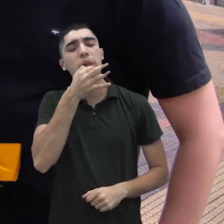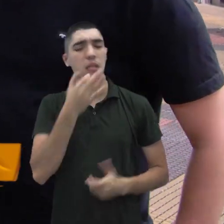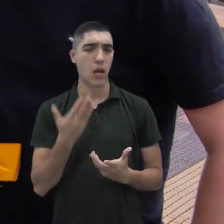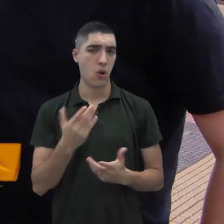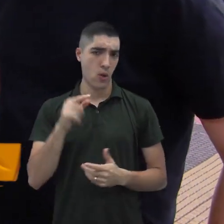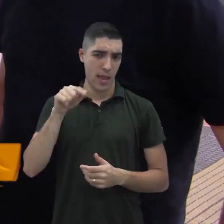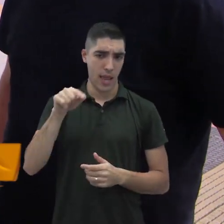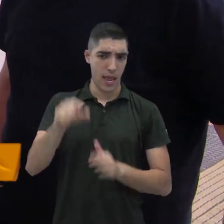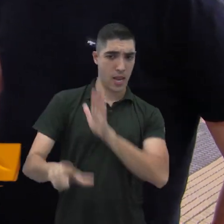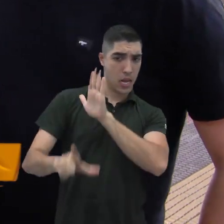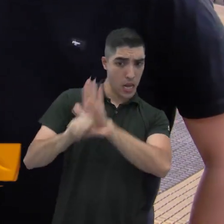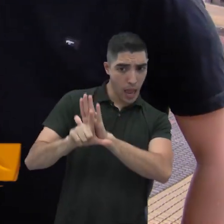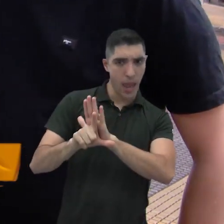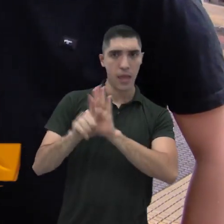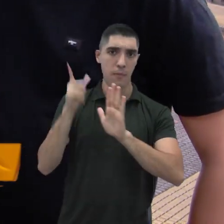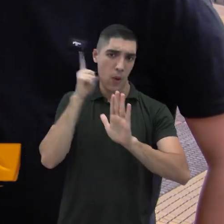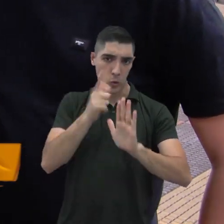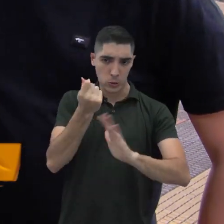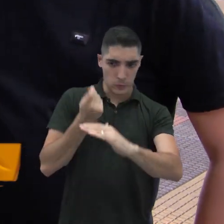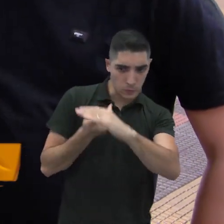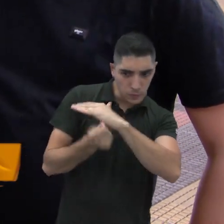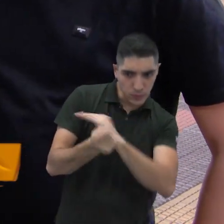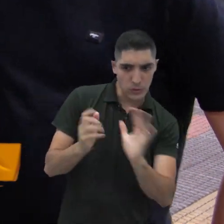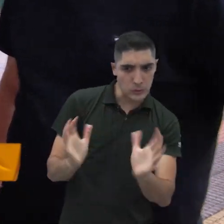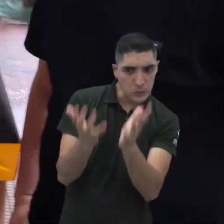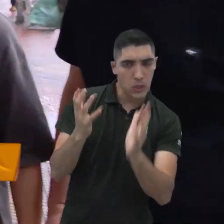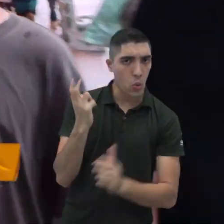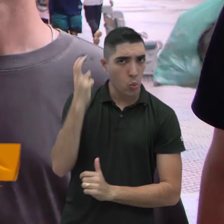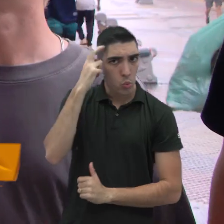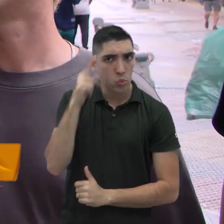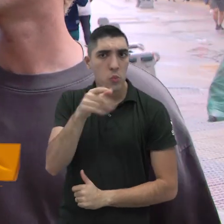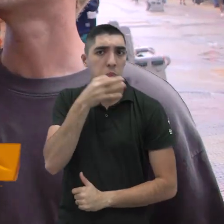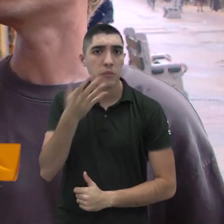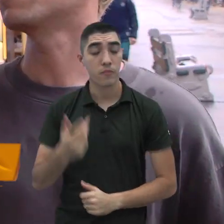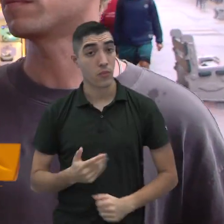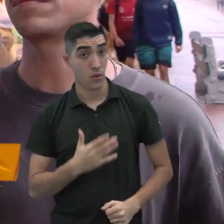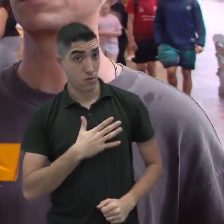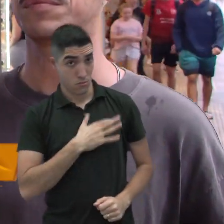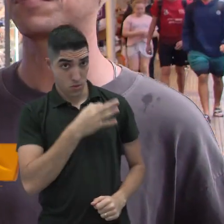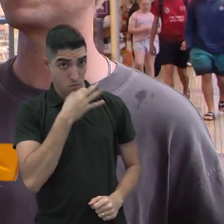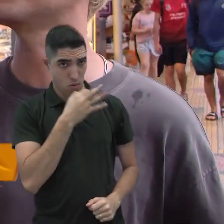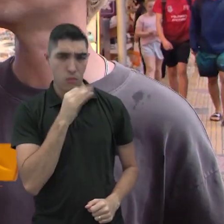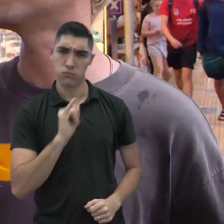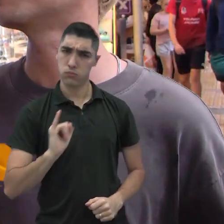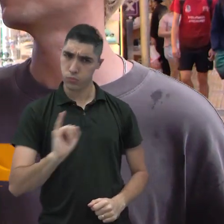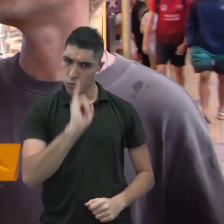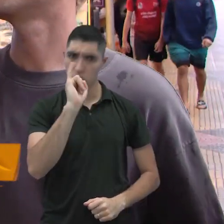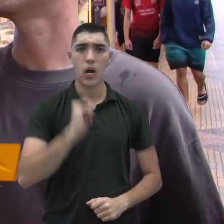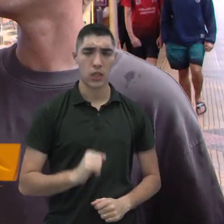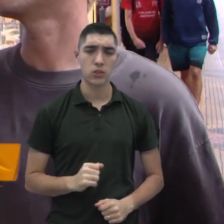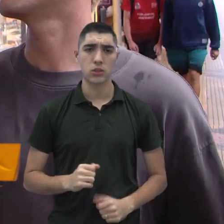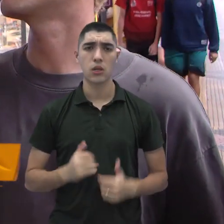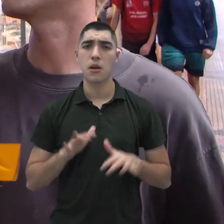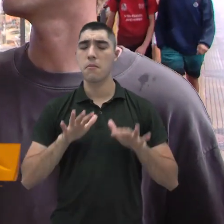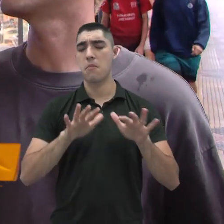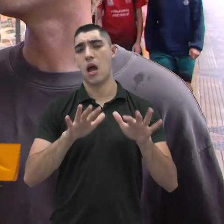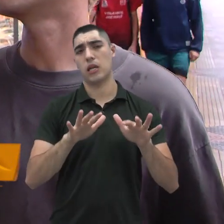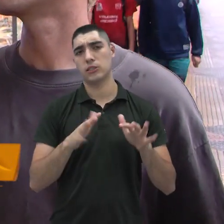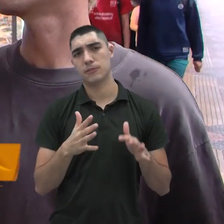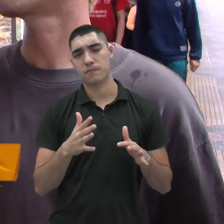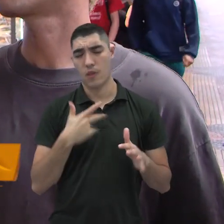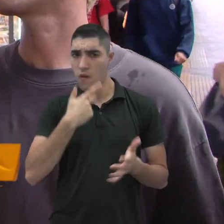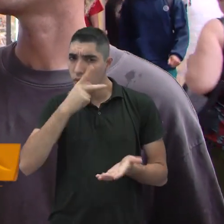do incentivo à cultura através de leis de financiamento? Eu acho que é muito importante e eu vejo que não é